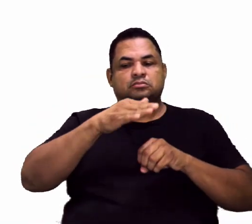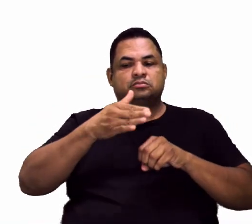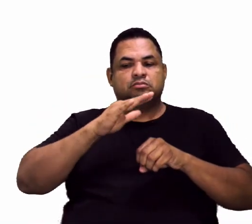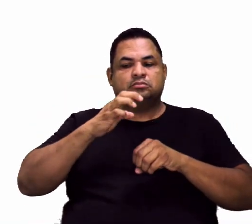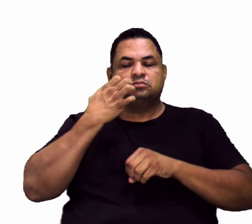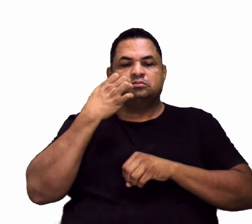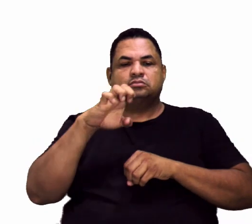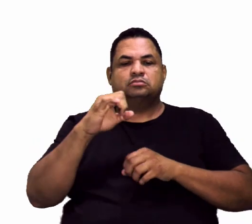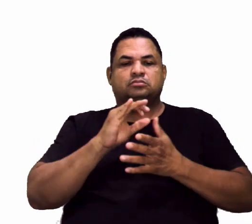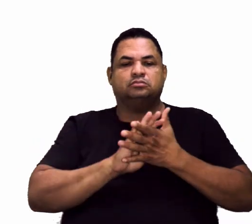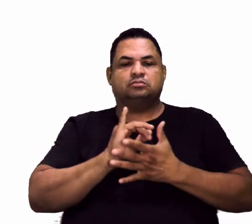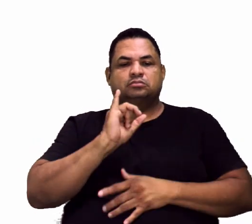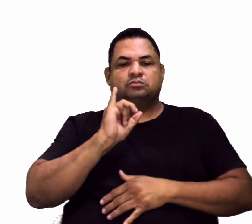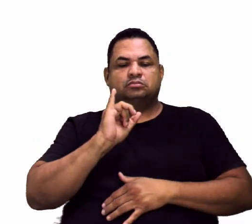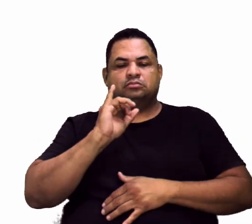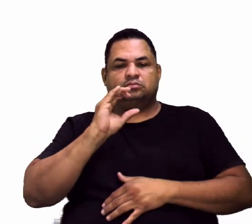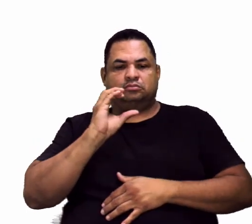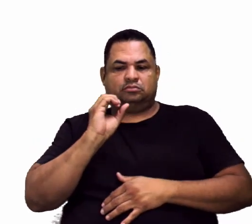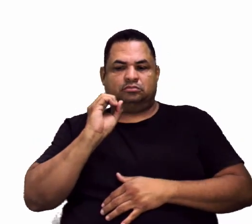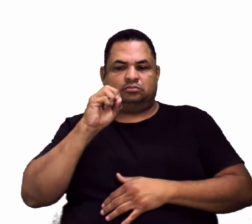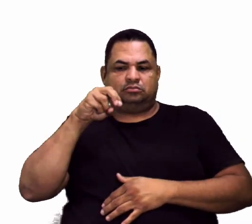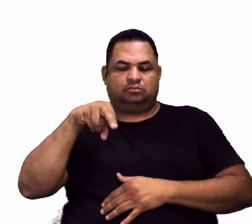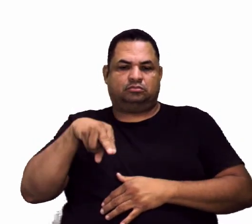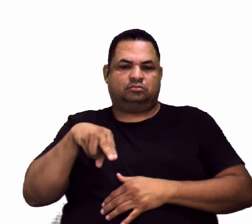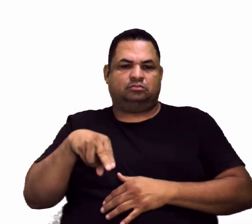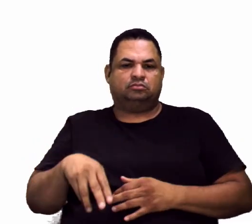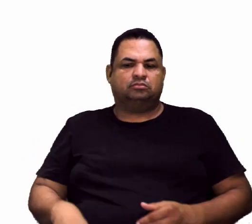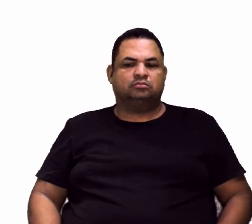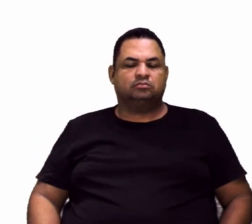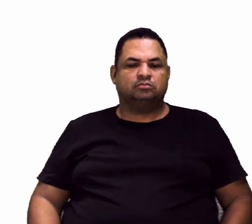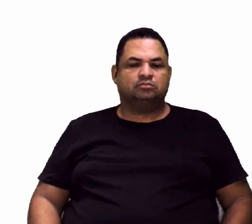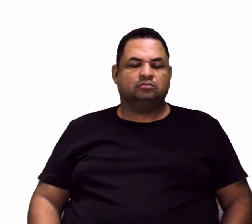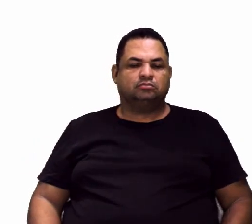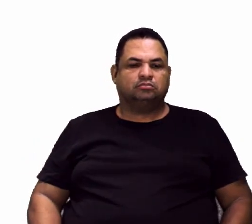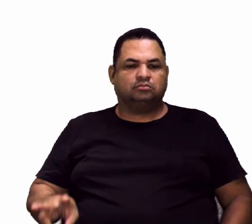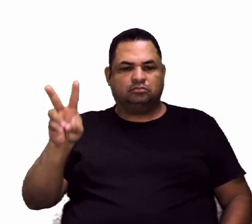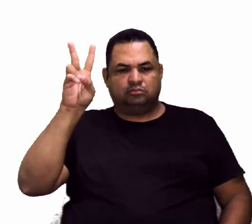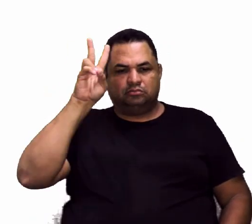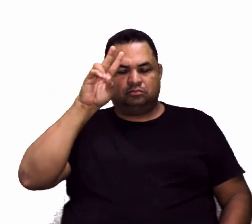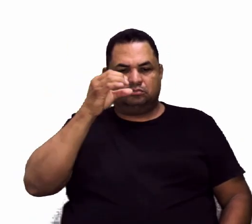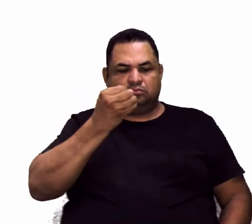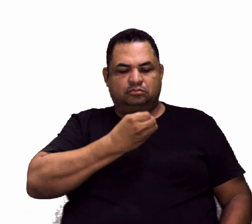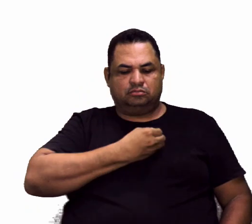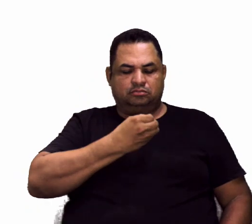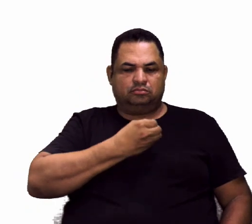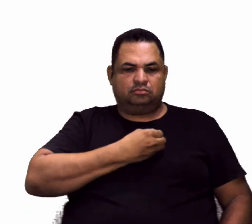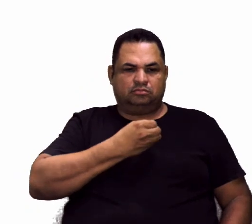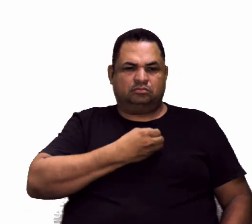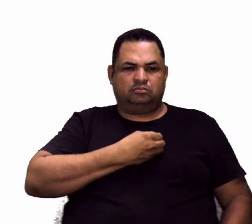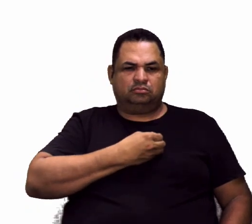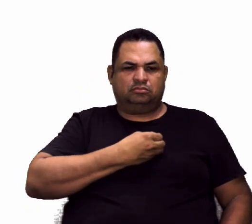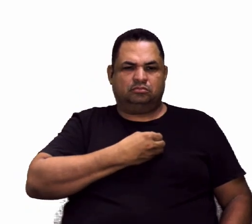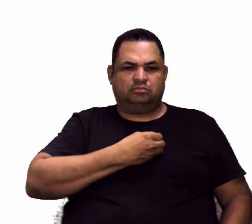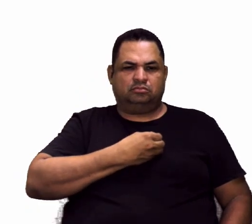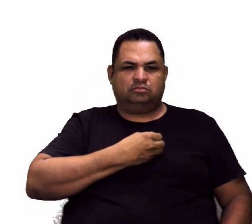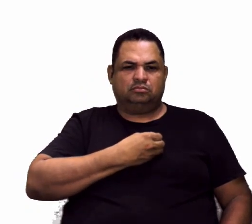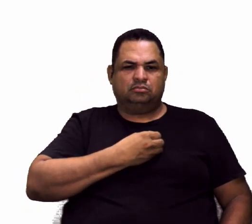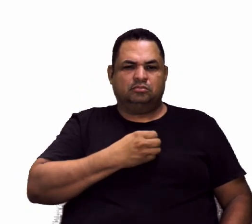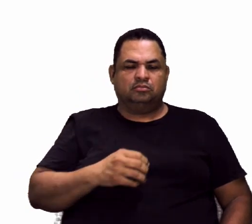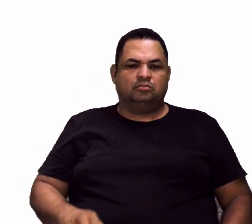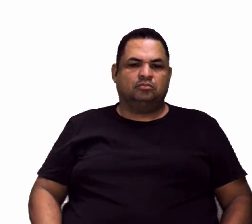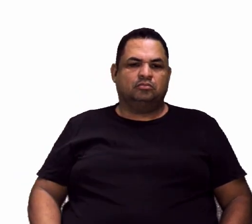eletrônica do íon titânio mais 3? Lembrando, o número atômico do titânio